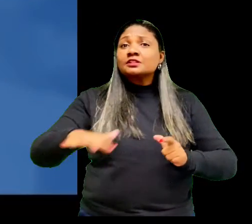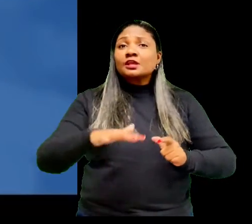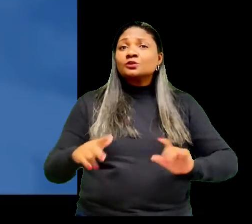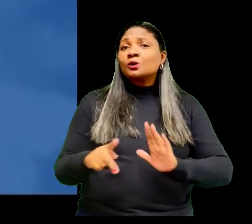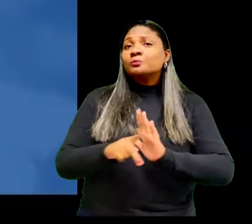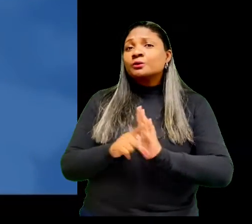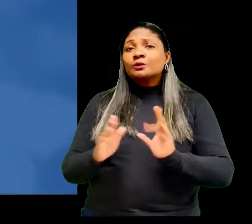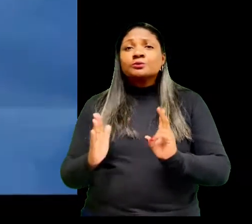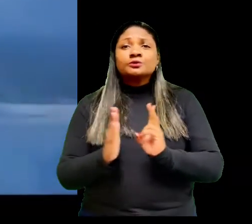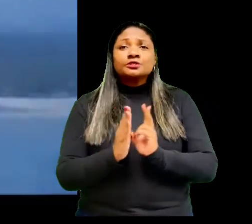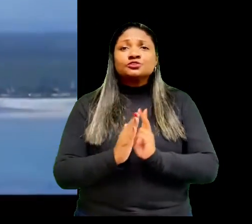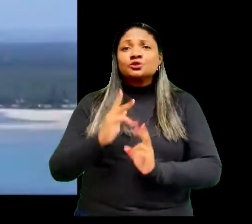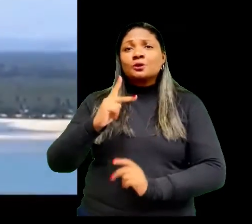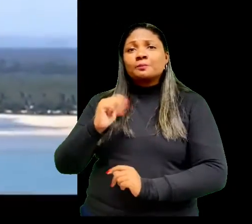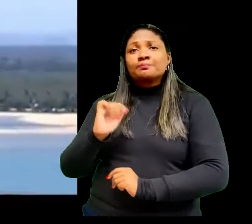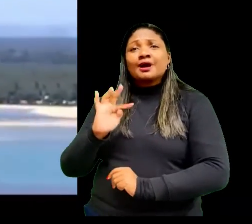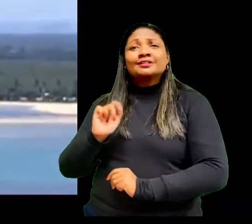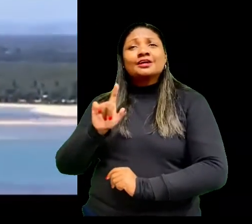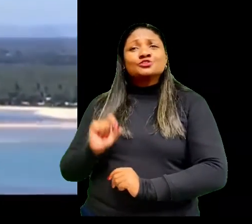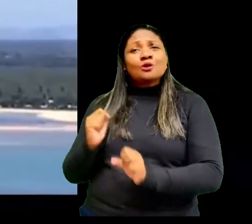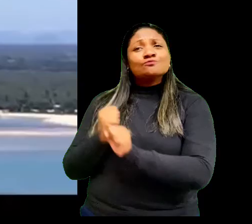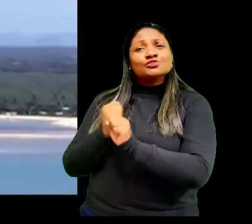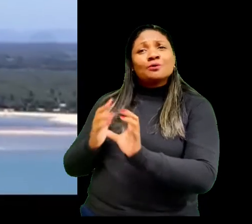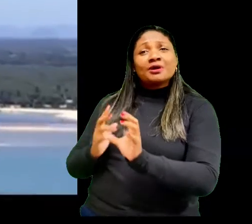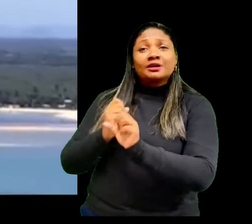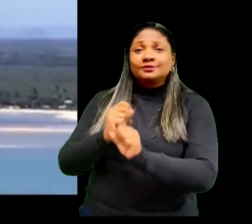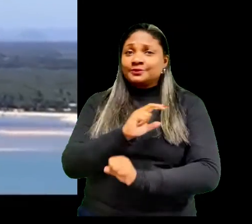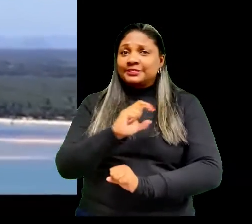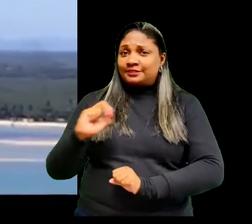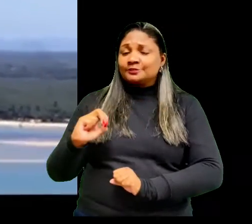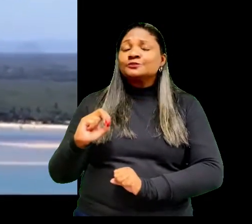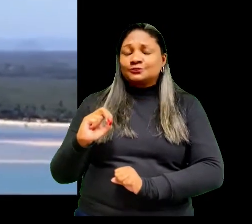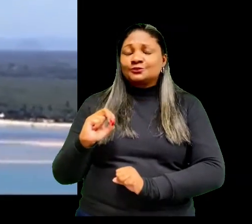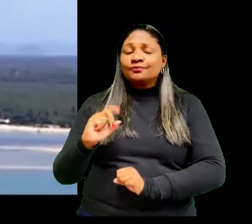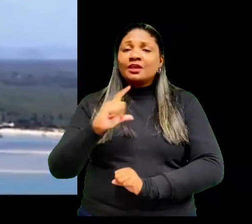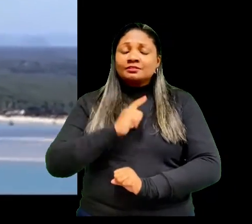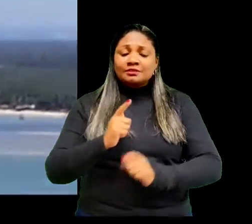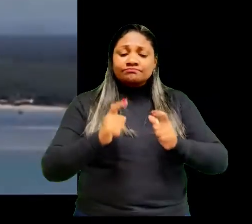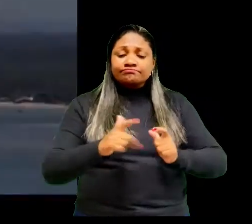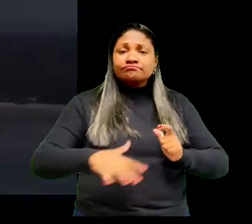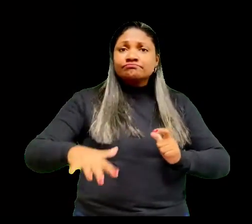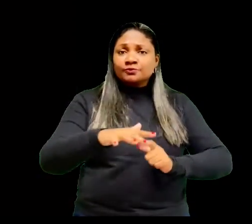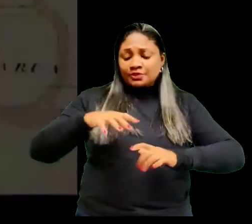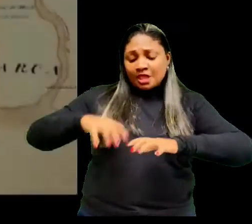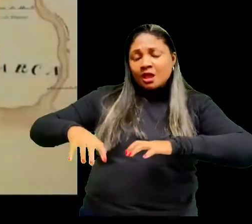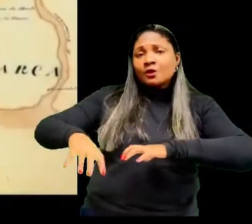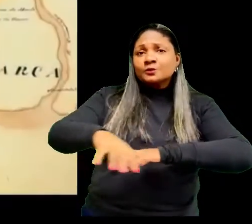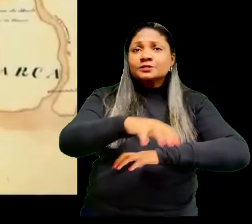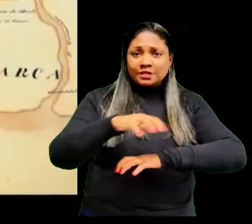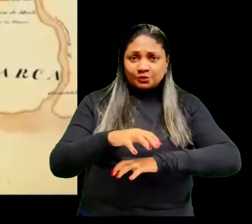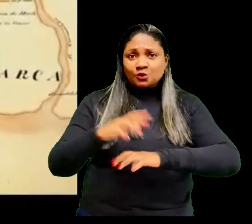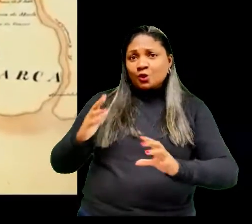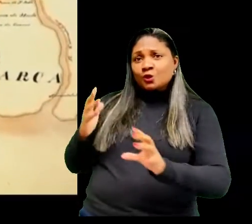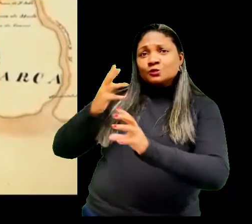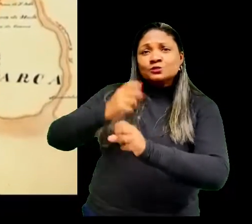dos índios pataxós há mais de 500 anos. Concentrados em aldeias, pelo menos nos